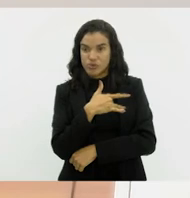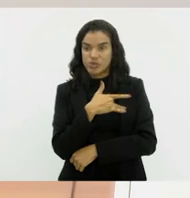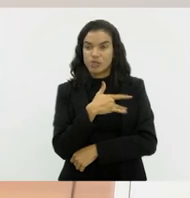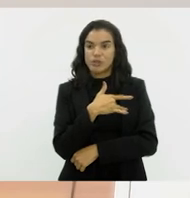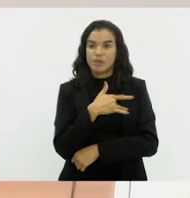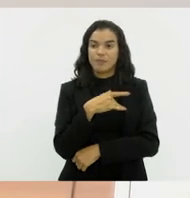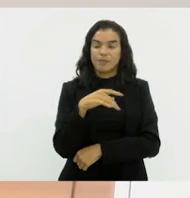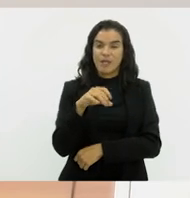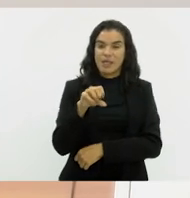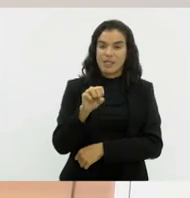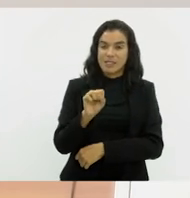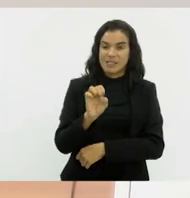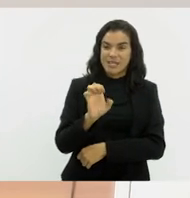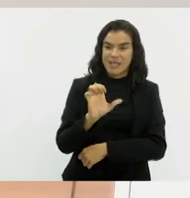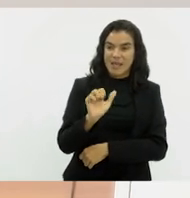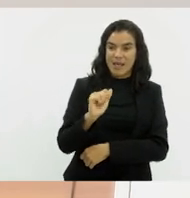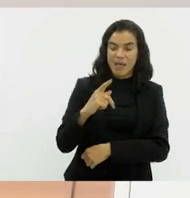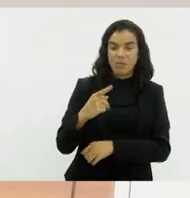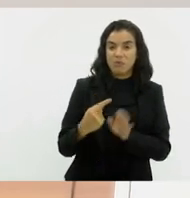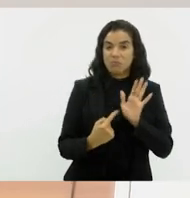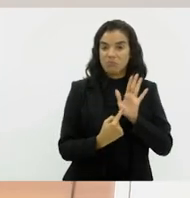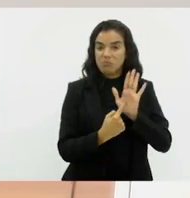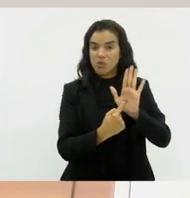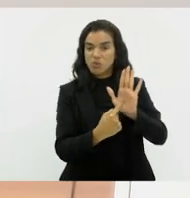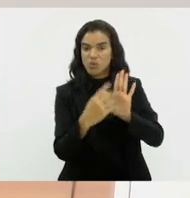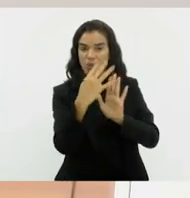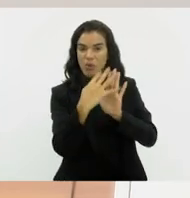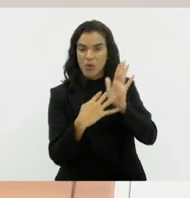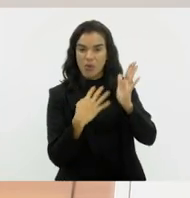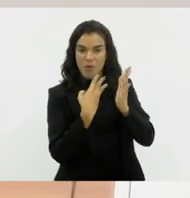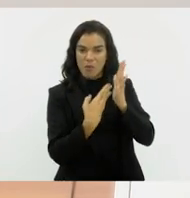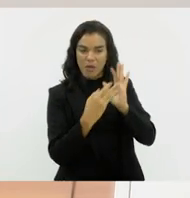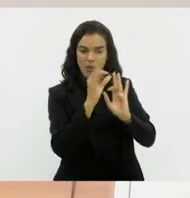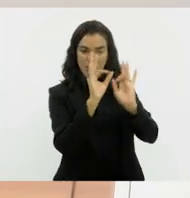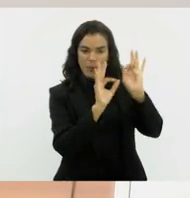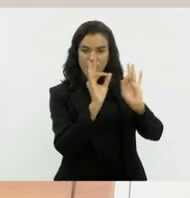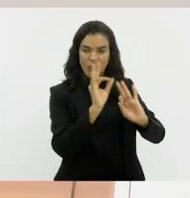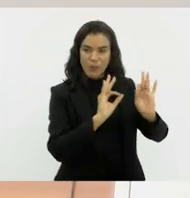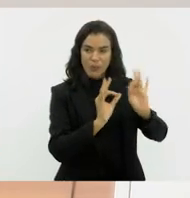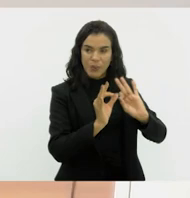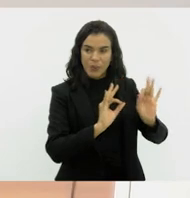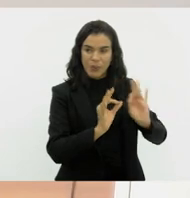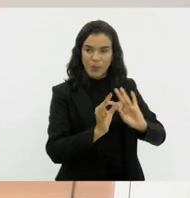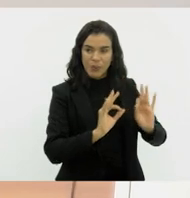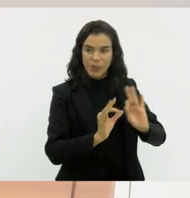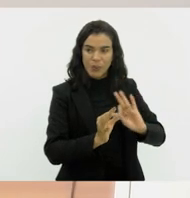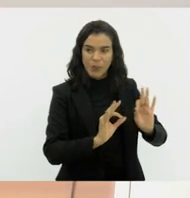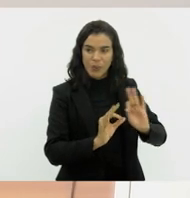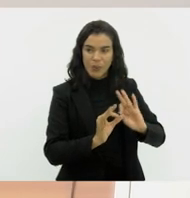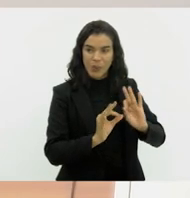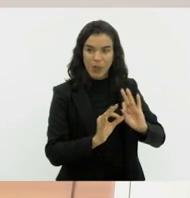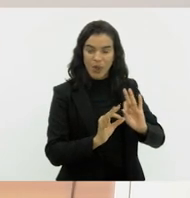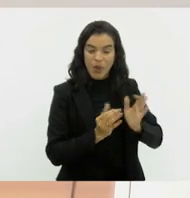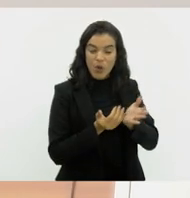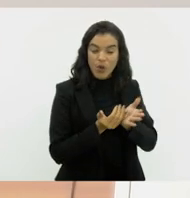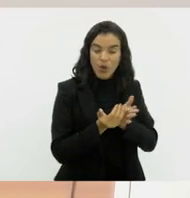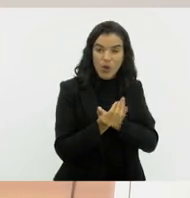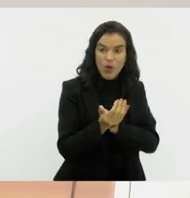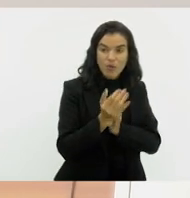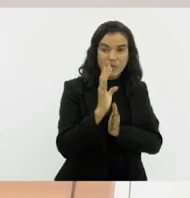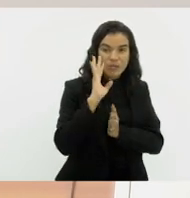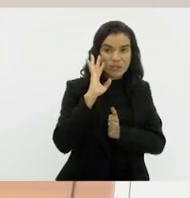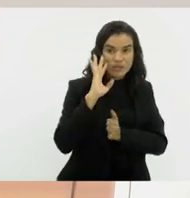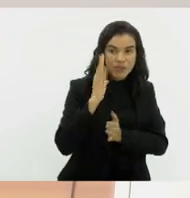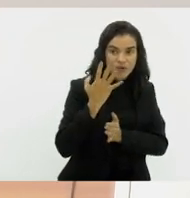a CEAP, apresentou um plano para, em princípio, solucionar uma